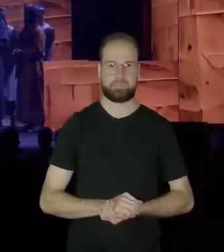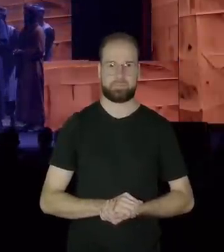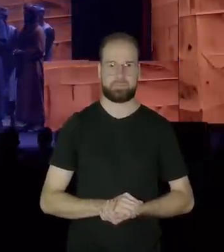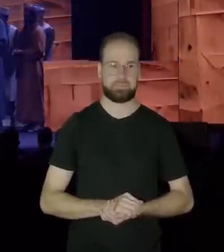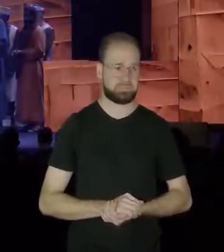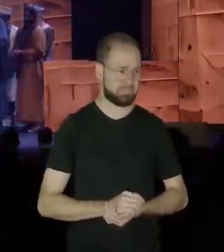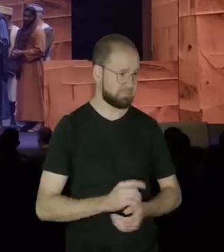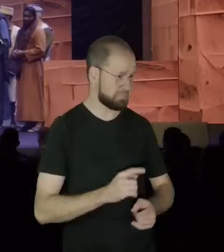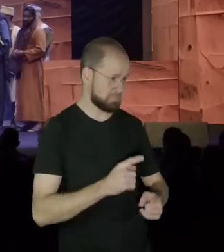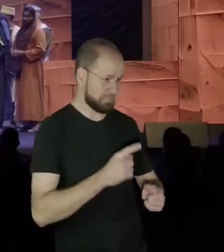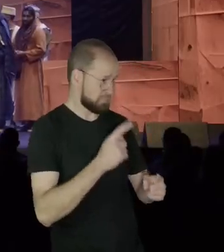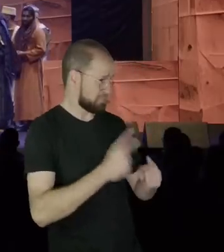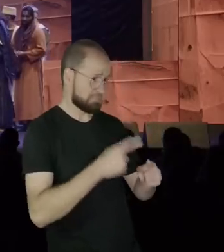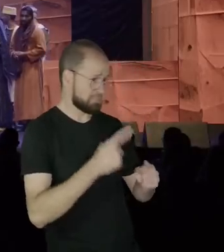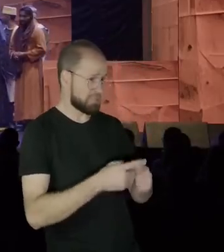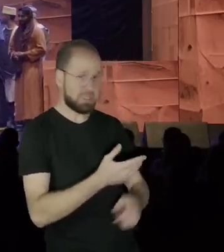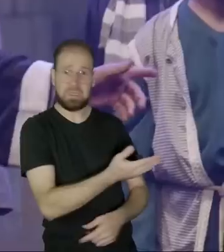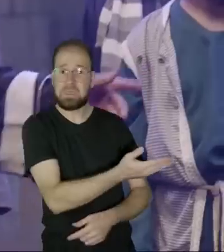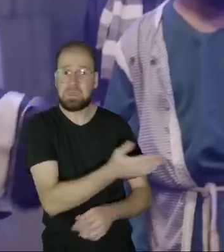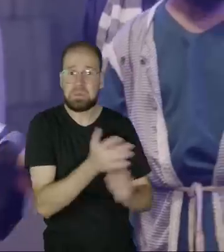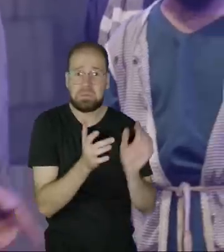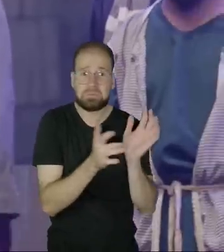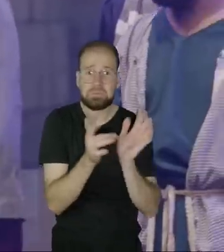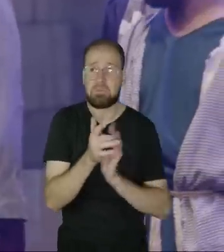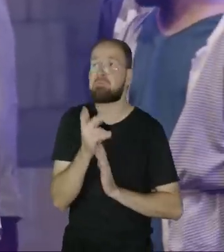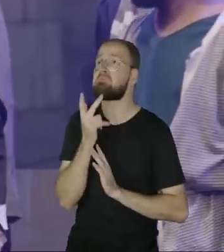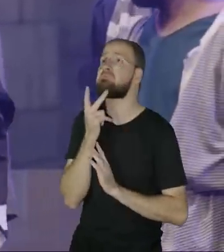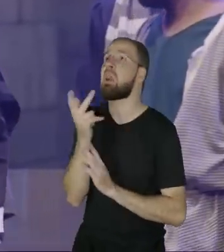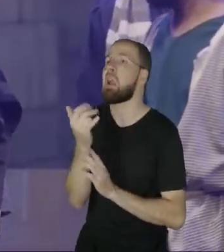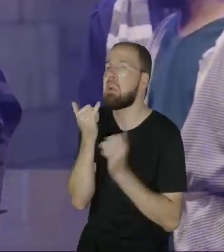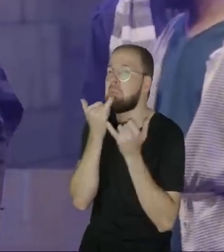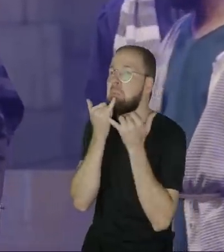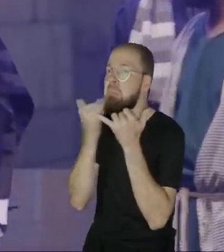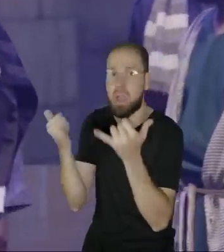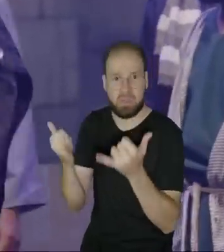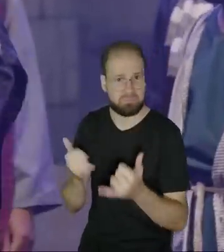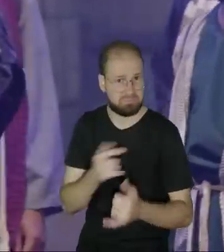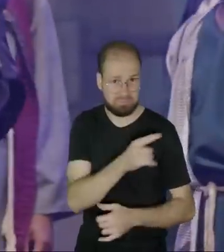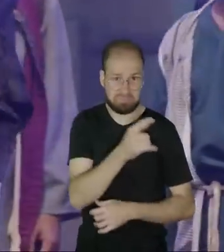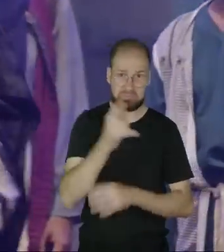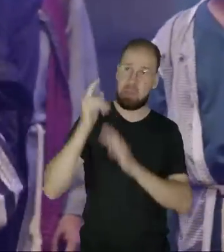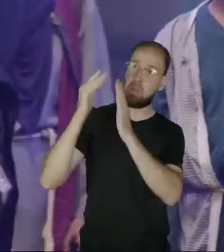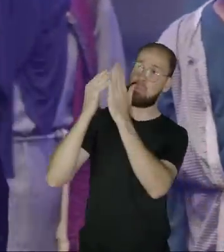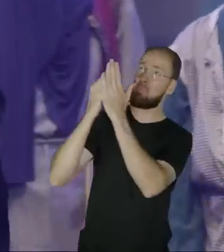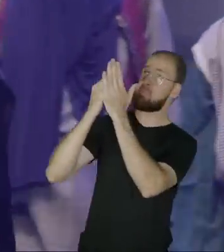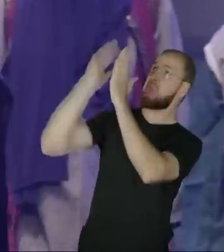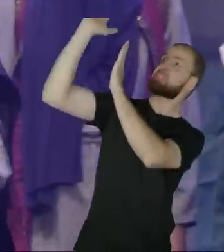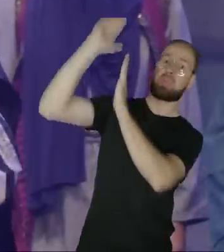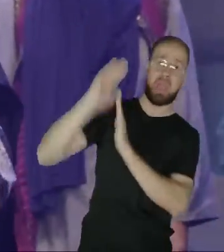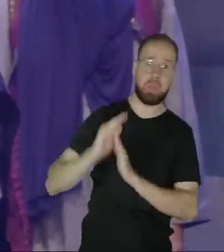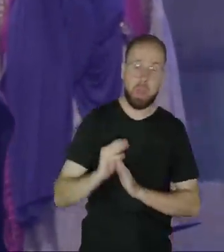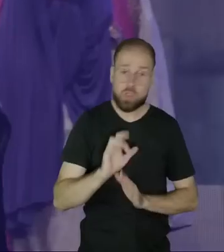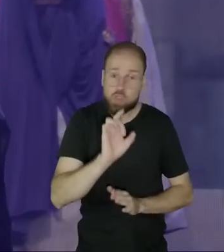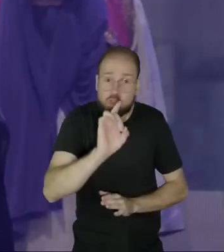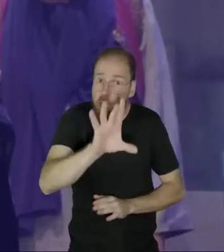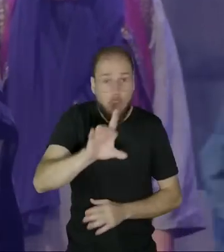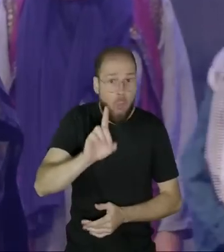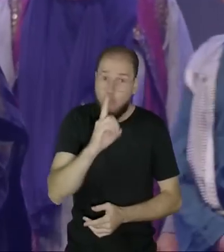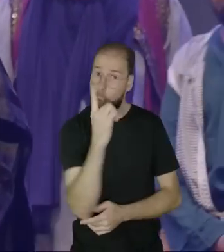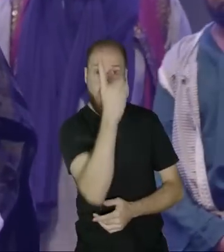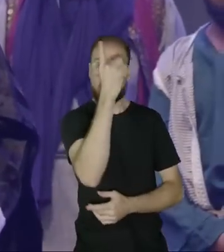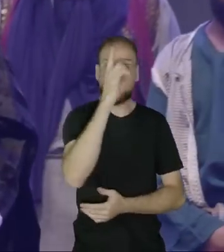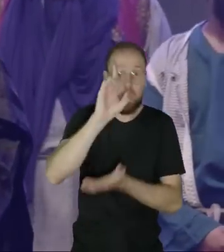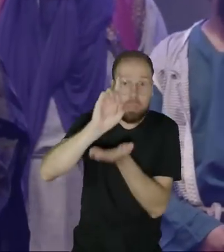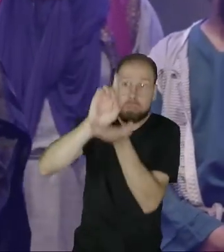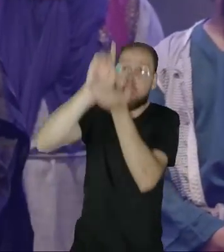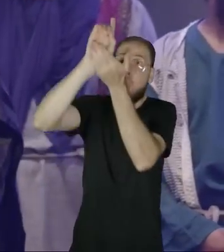Por que fala ele desse modo? Isso é blasfêmia! Somente Deus pode perdoar os